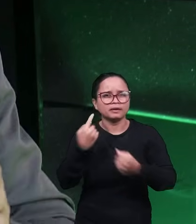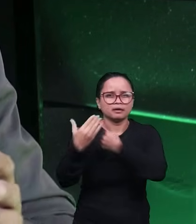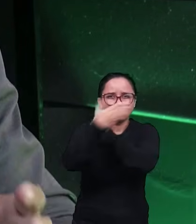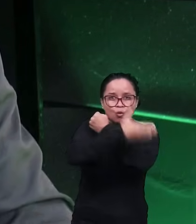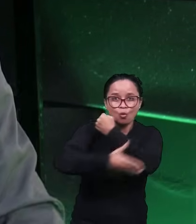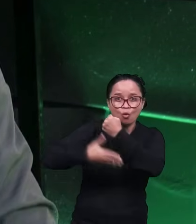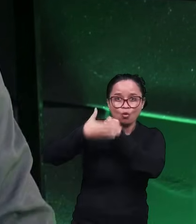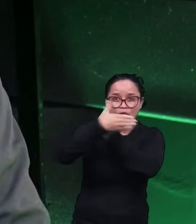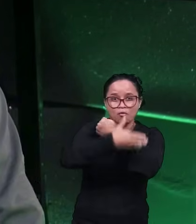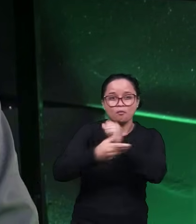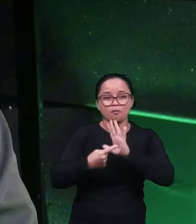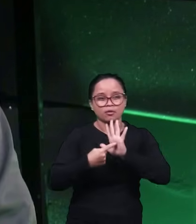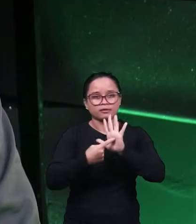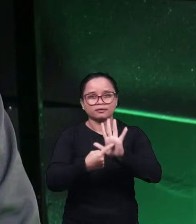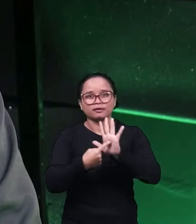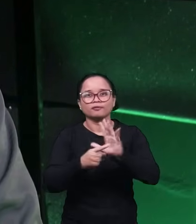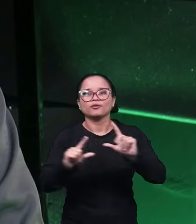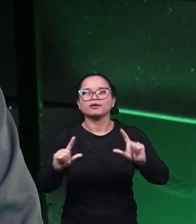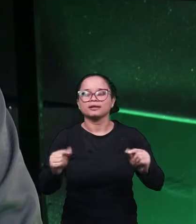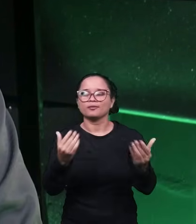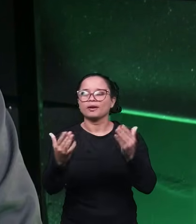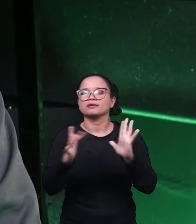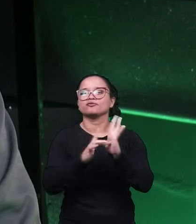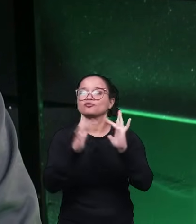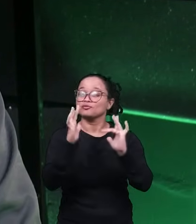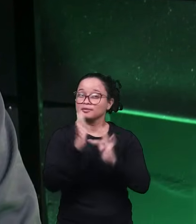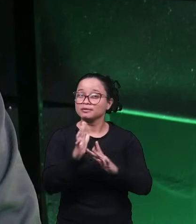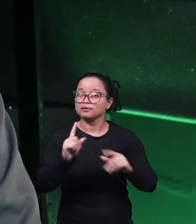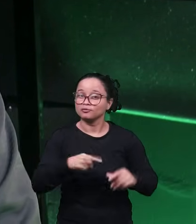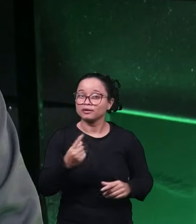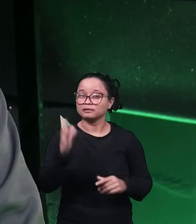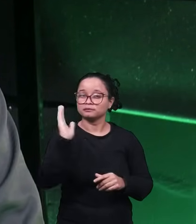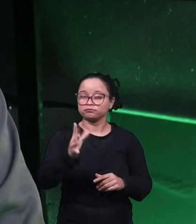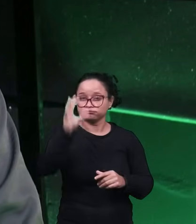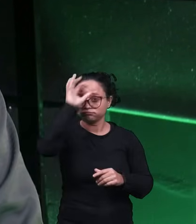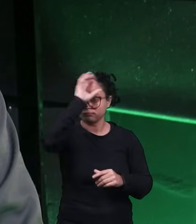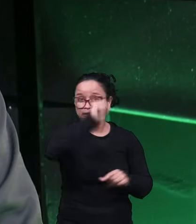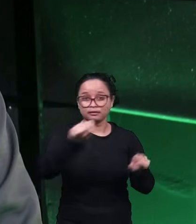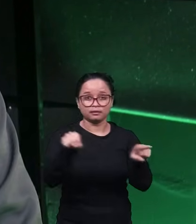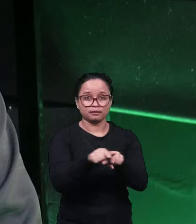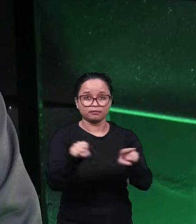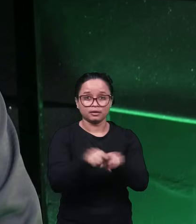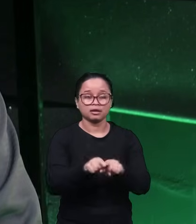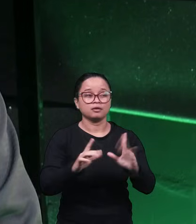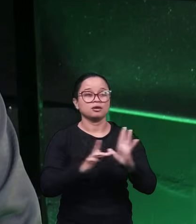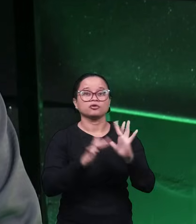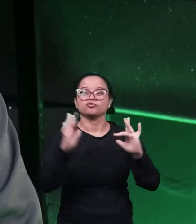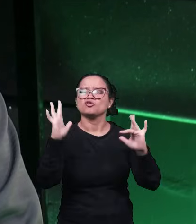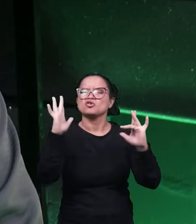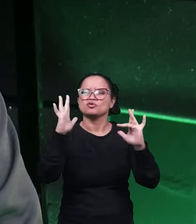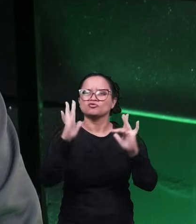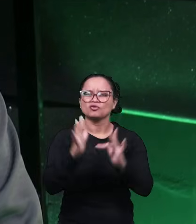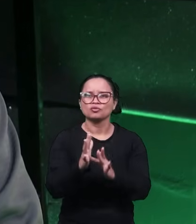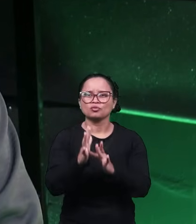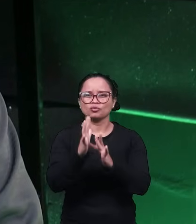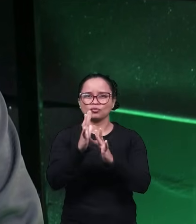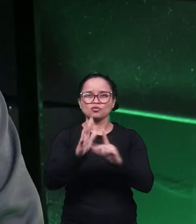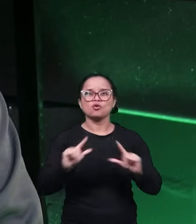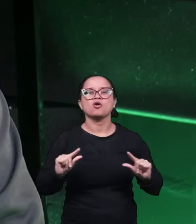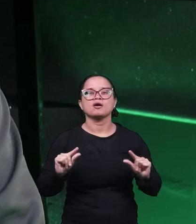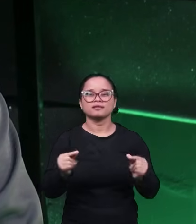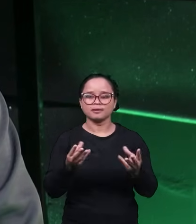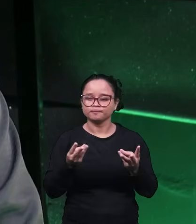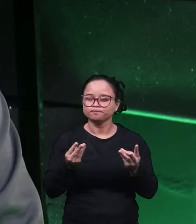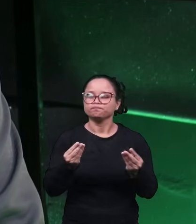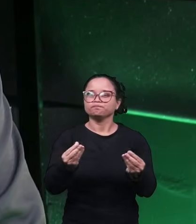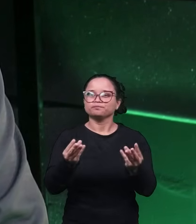ele apontava para a pessoa do Senhor Jesus, e como nós temos aprendido, Jesus, o Senhor Jesus é substância. Então